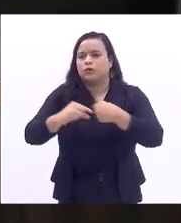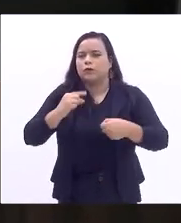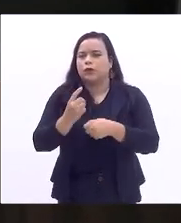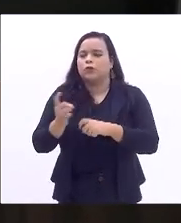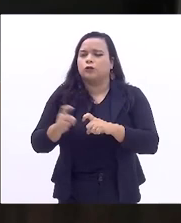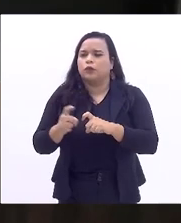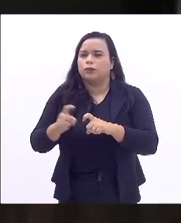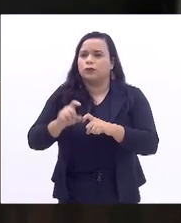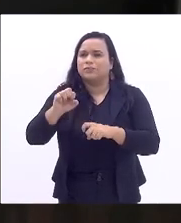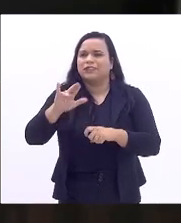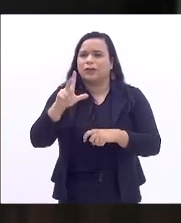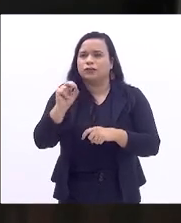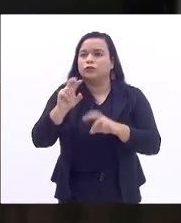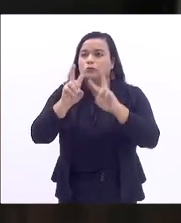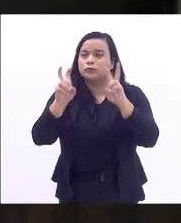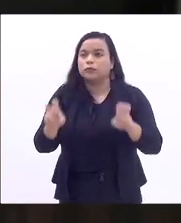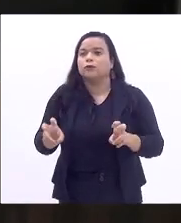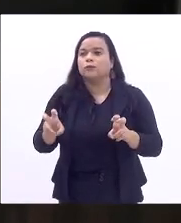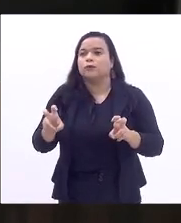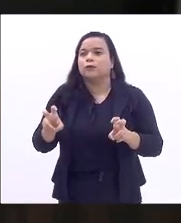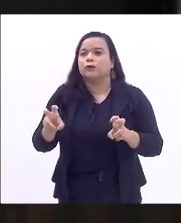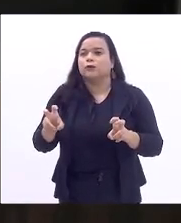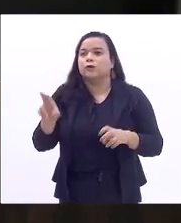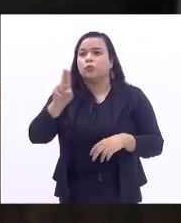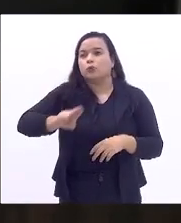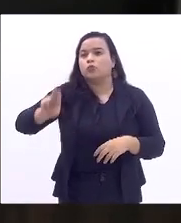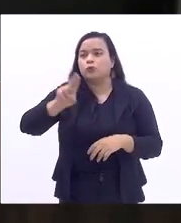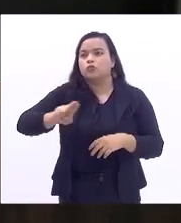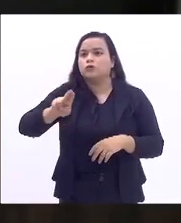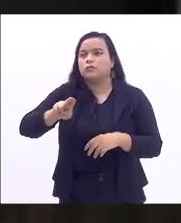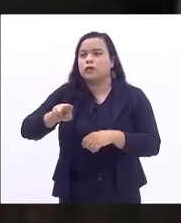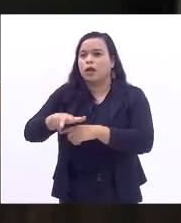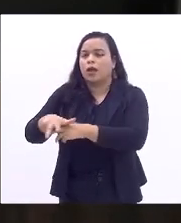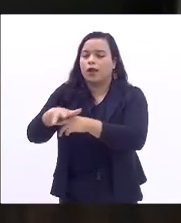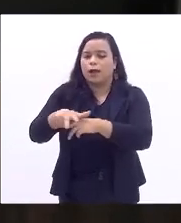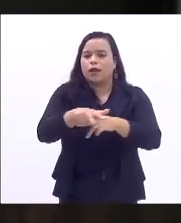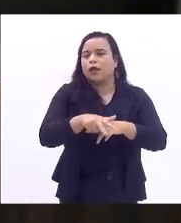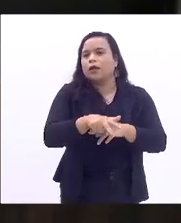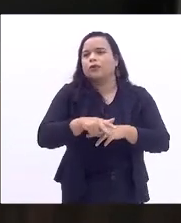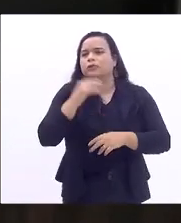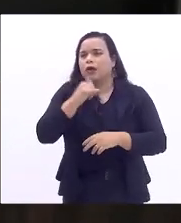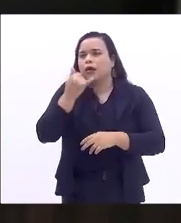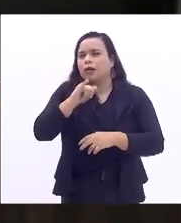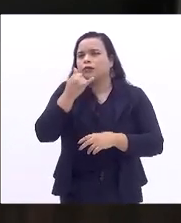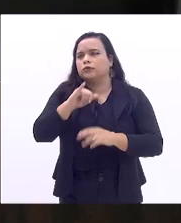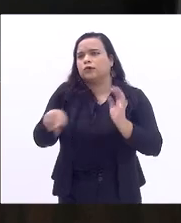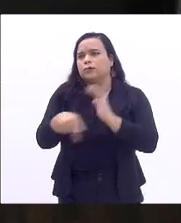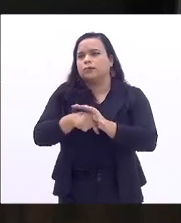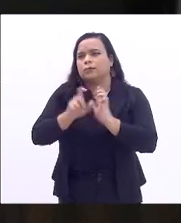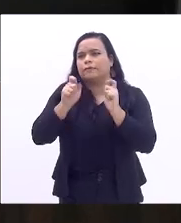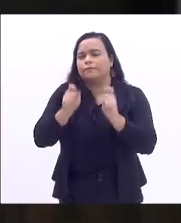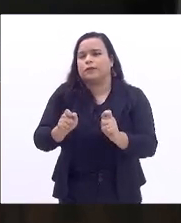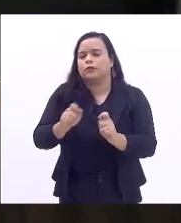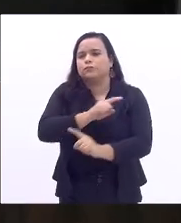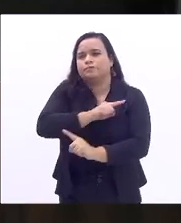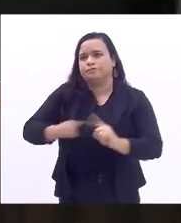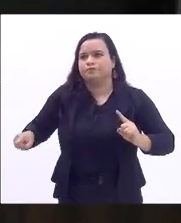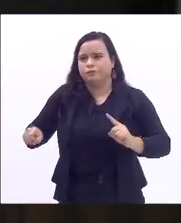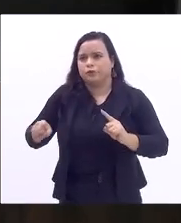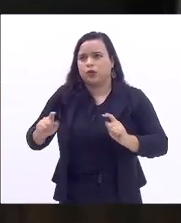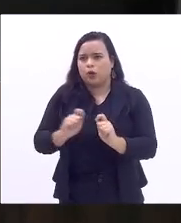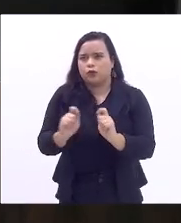Serginho que dispõe sobre proíbe a instalação de uso de radares eletrônicos fixos para controle de velocidade nas rodovias